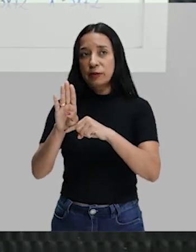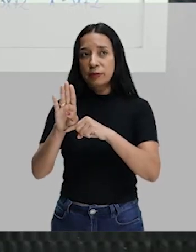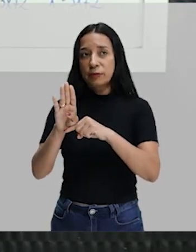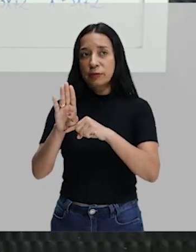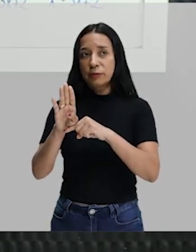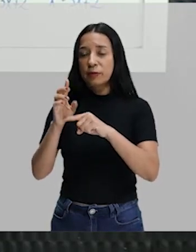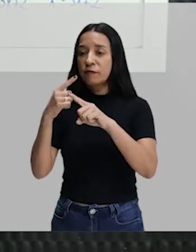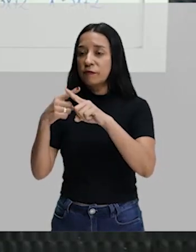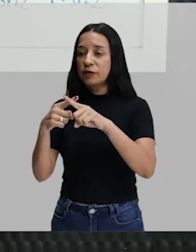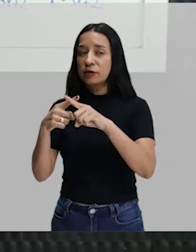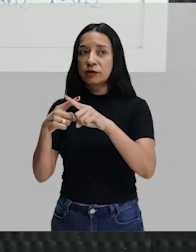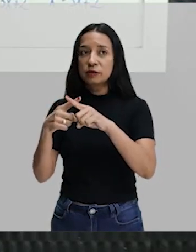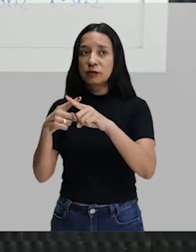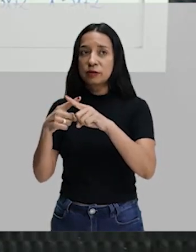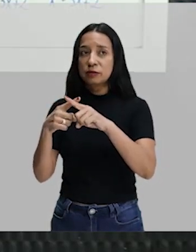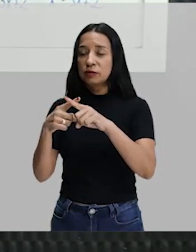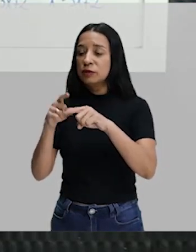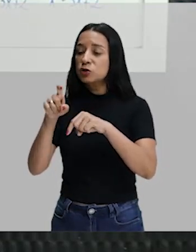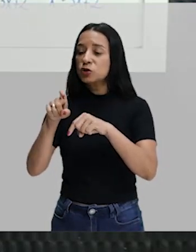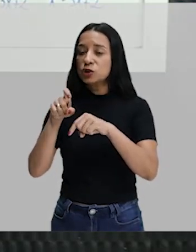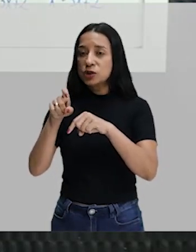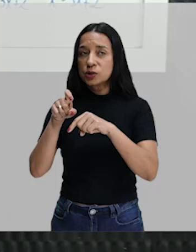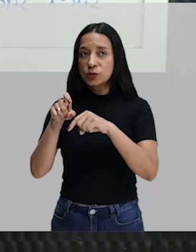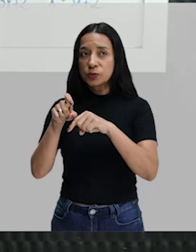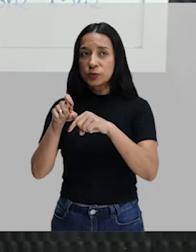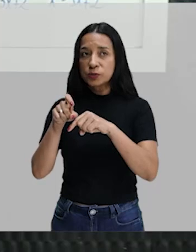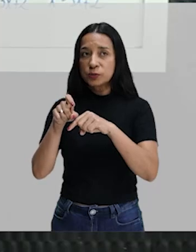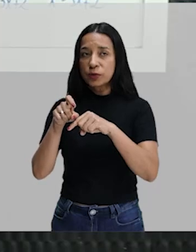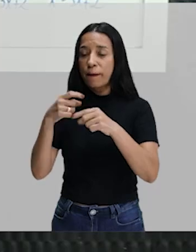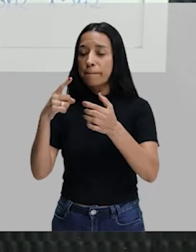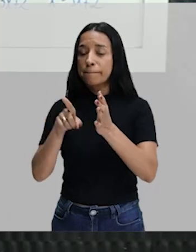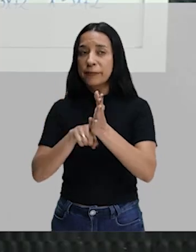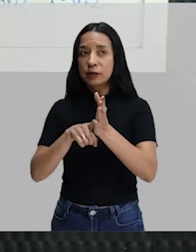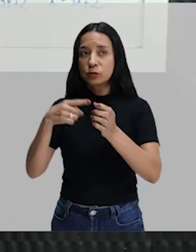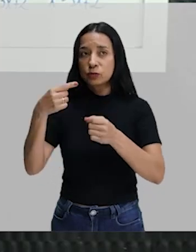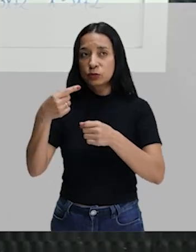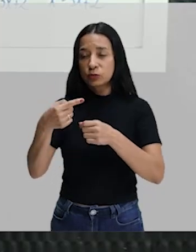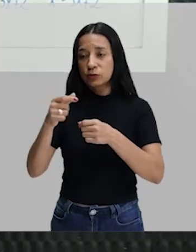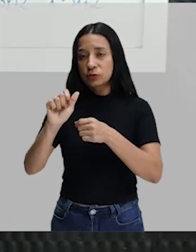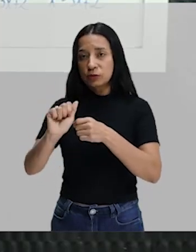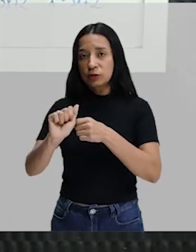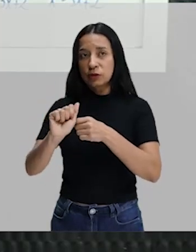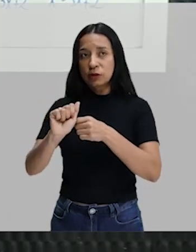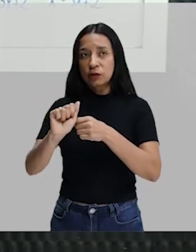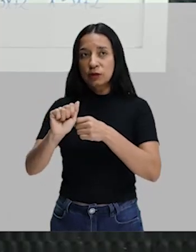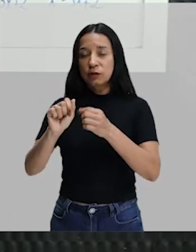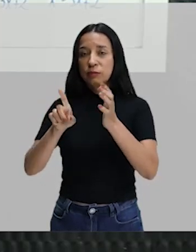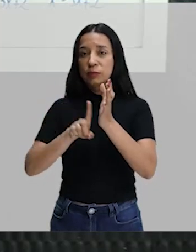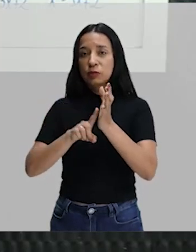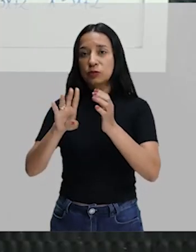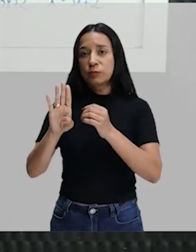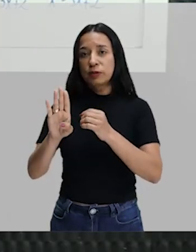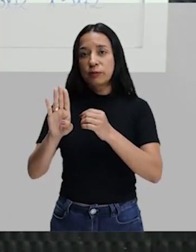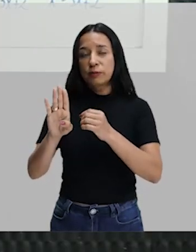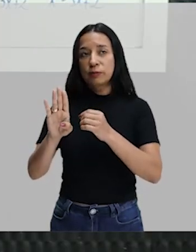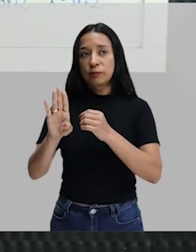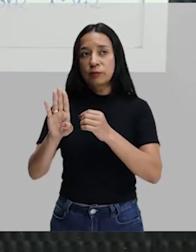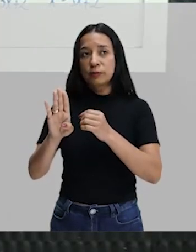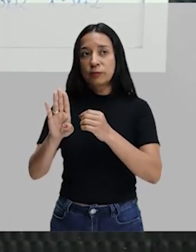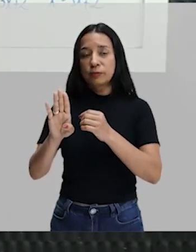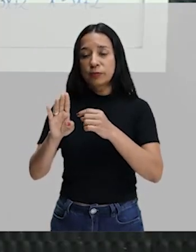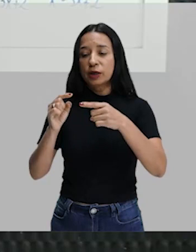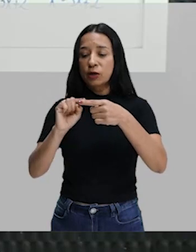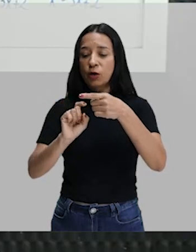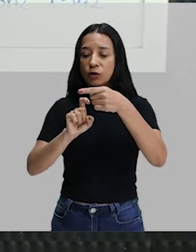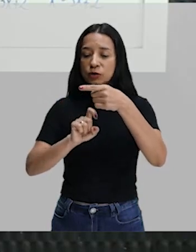vezes x. E vai sobrar menos 2a menos b. Sobre x